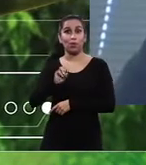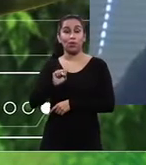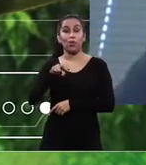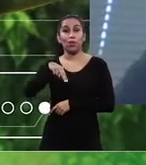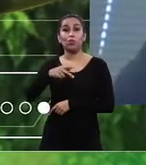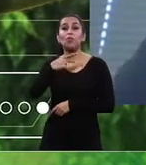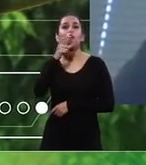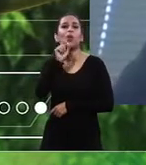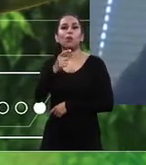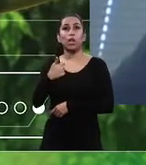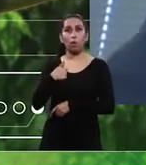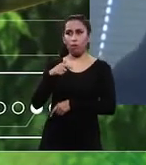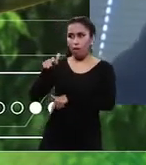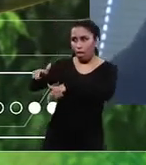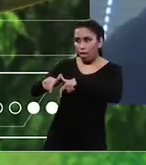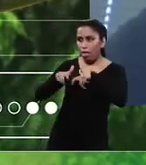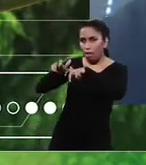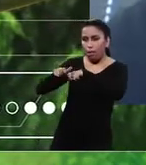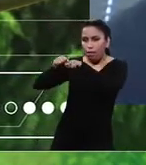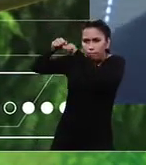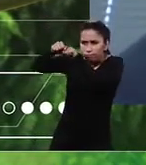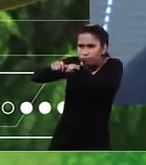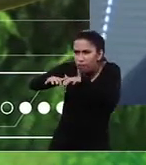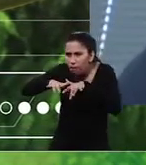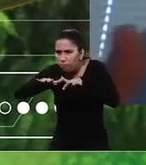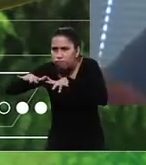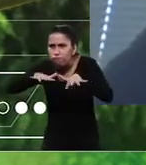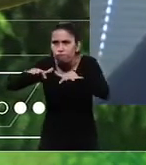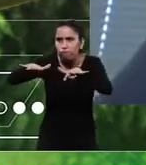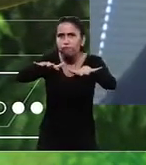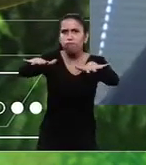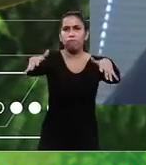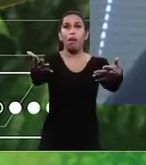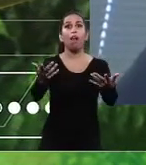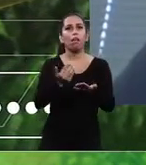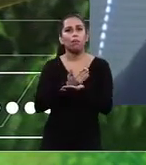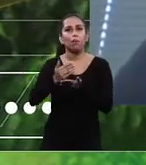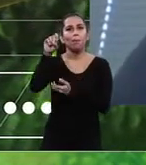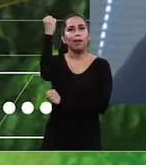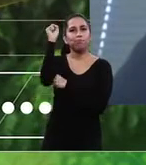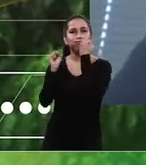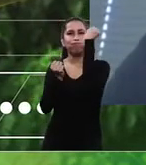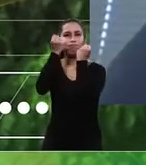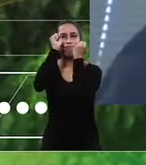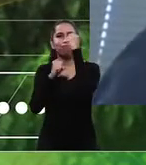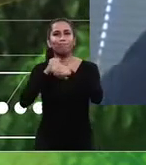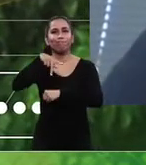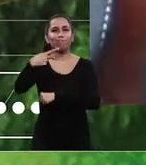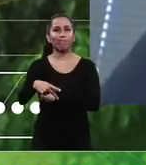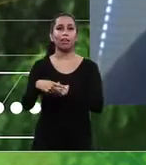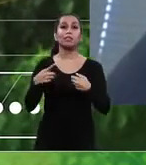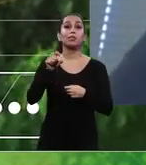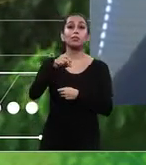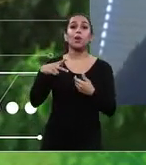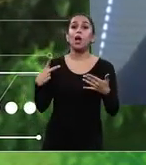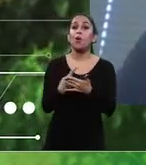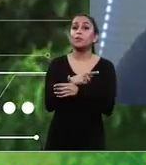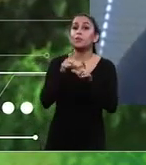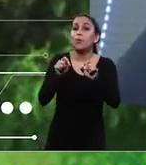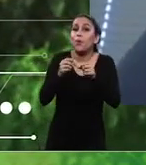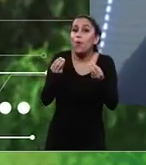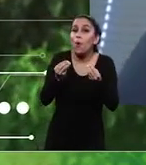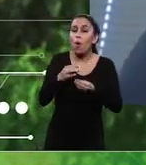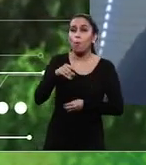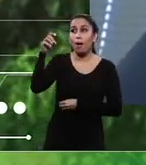numa região, ela irradia para o próprio desenvolvimento industrial e de serviços daquela região. Isso aconteceu em todas as regiões do Brasil no